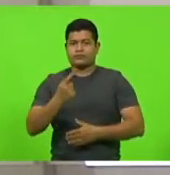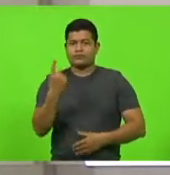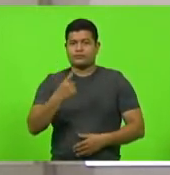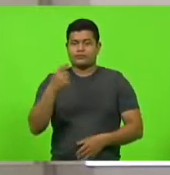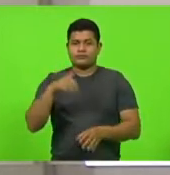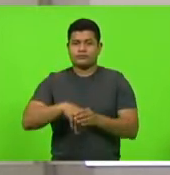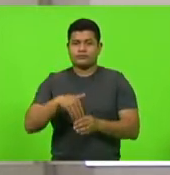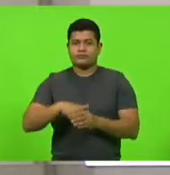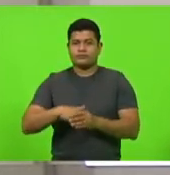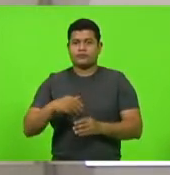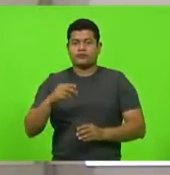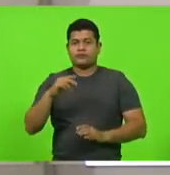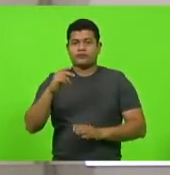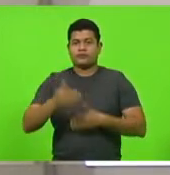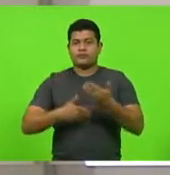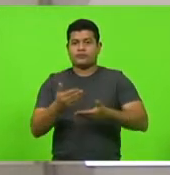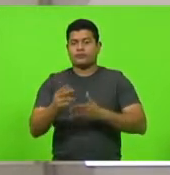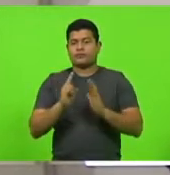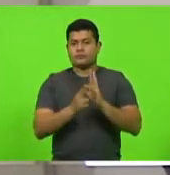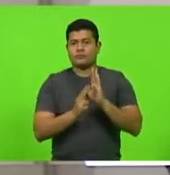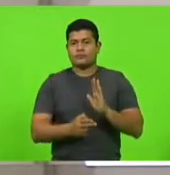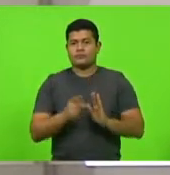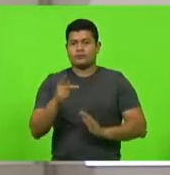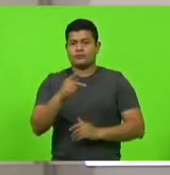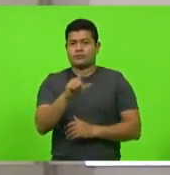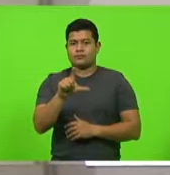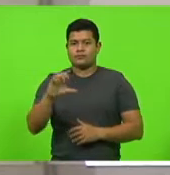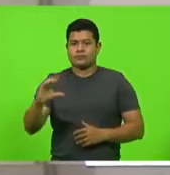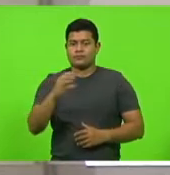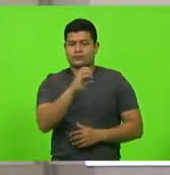processo nominal, o projeto de lei complementar número